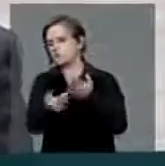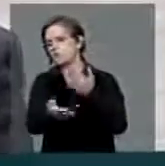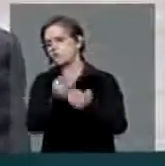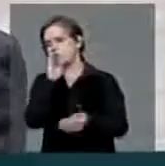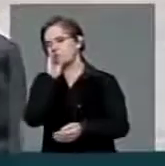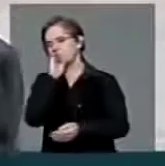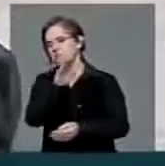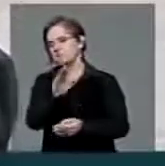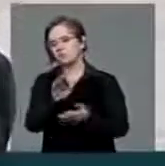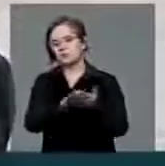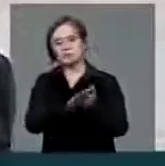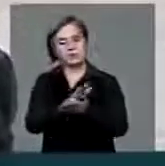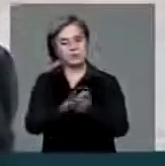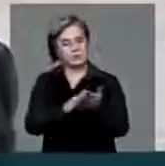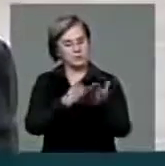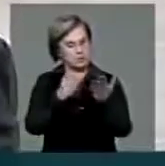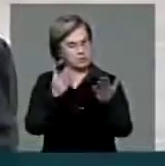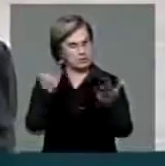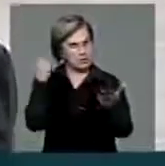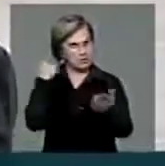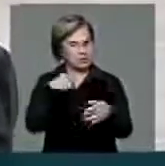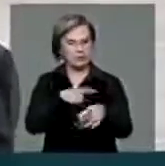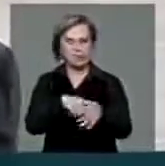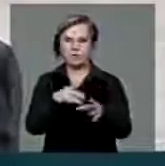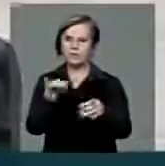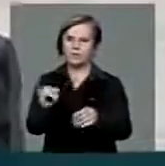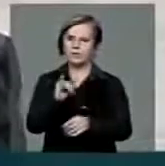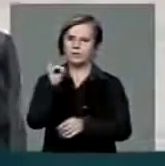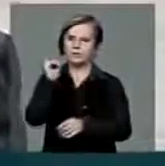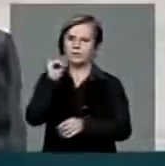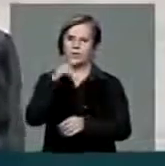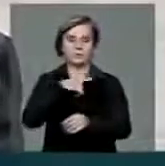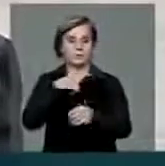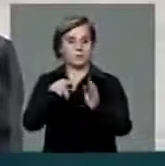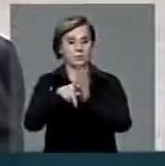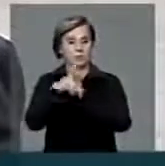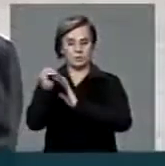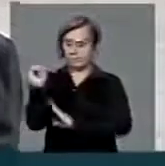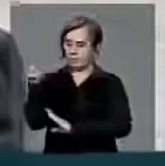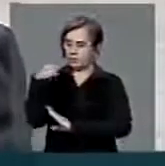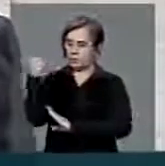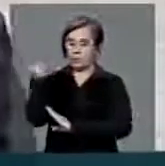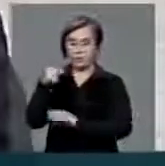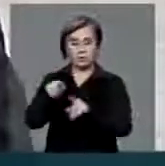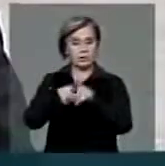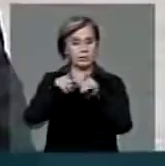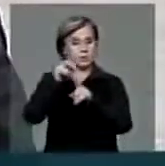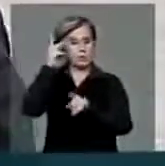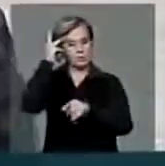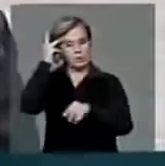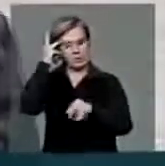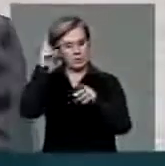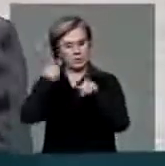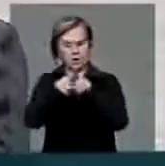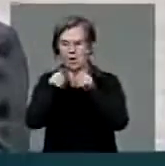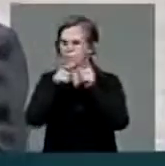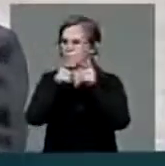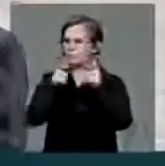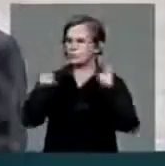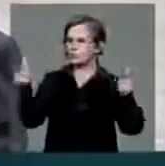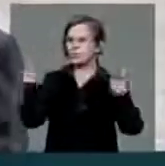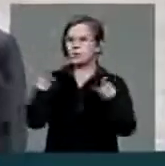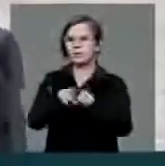atenção. Aquilo foi muito marcante e se repercutiu no Rio Grande do Sul e em São Paulo repercutiu muito. Muito obrigado, deputado Vicente. Também pela